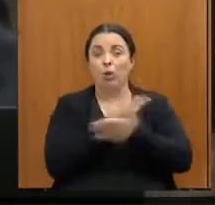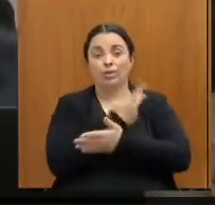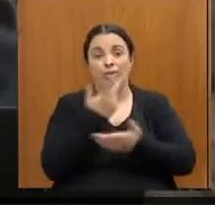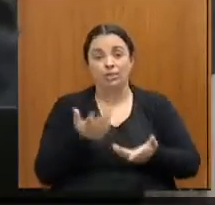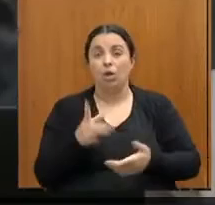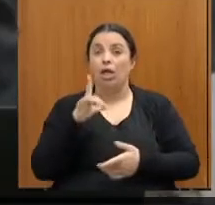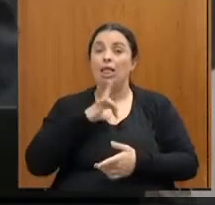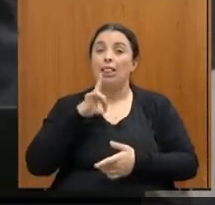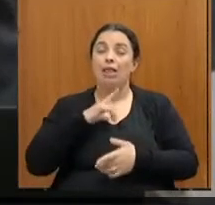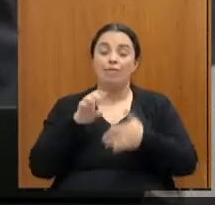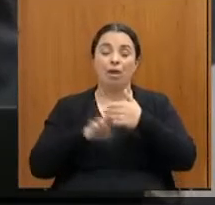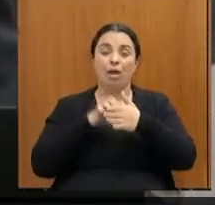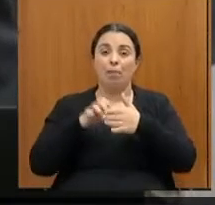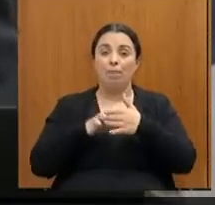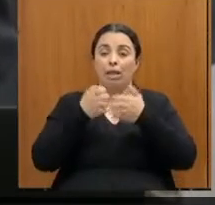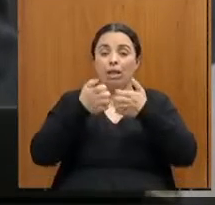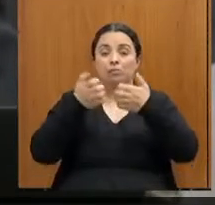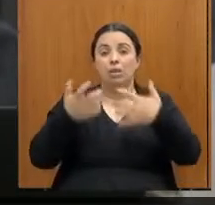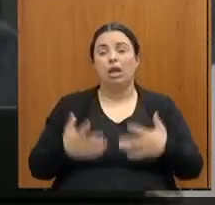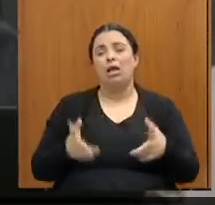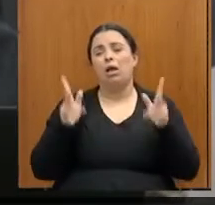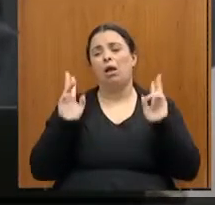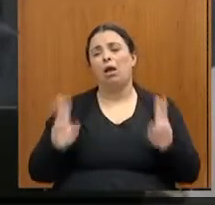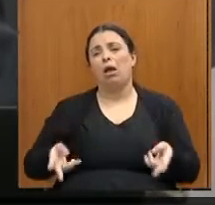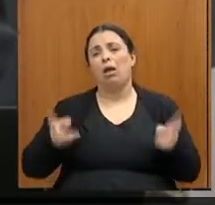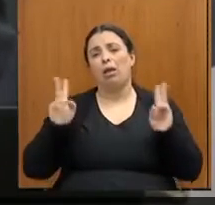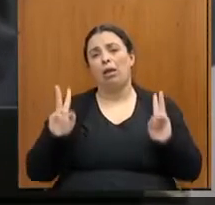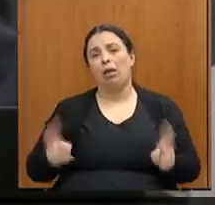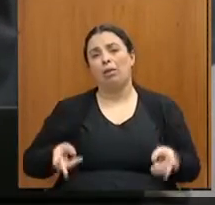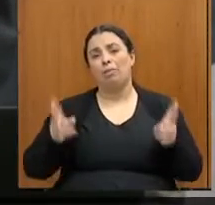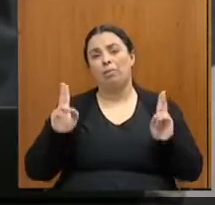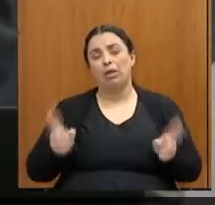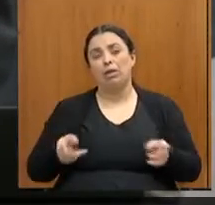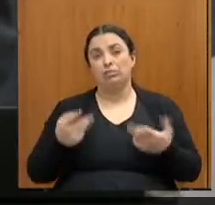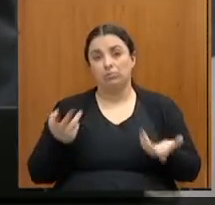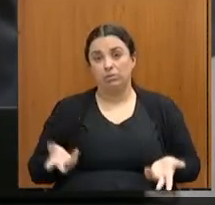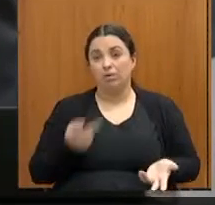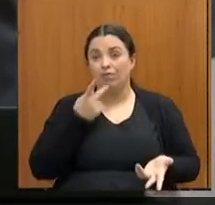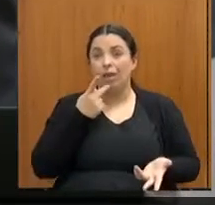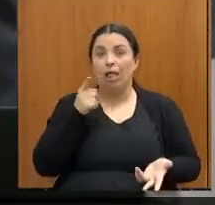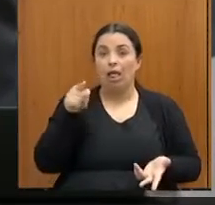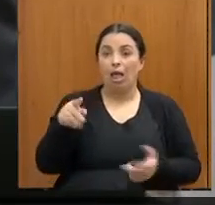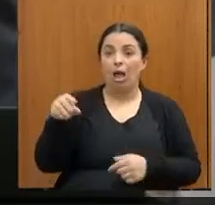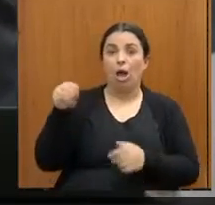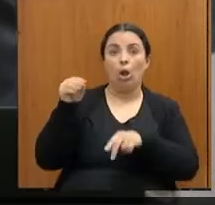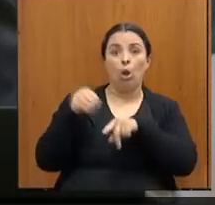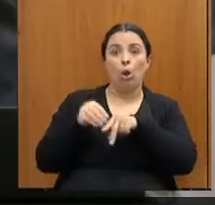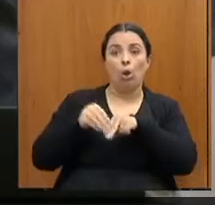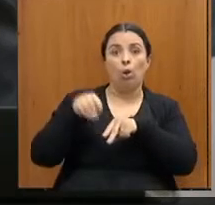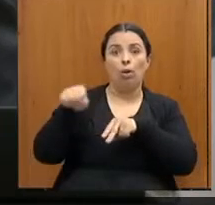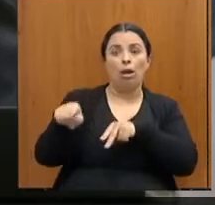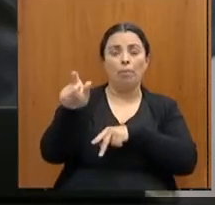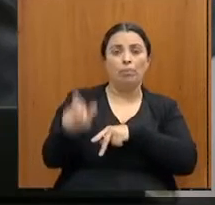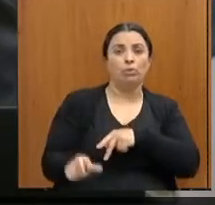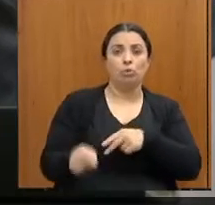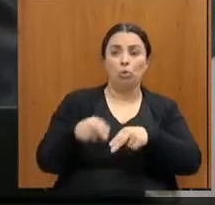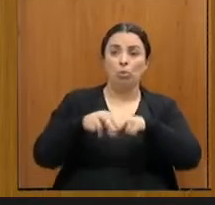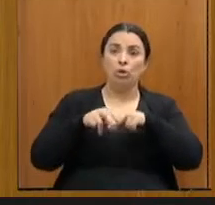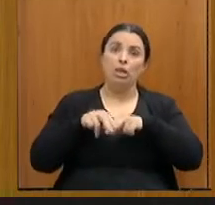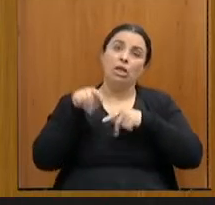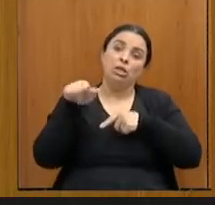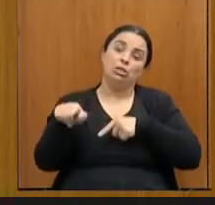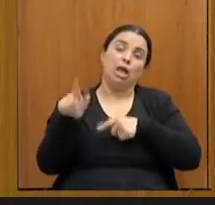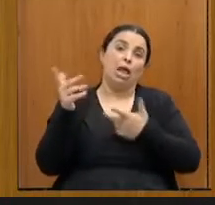atividade minerária um discurso praticamente condenando o cidadão por conta da dependência dessas